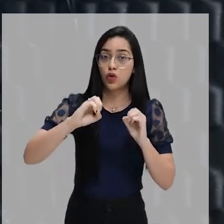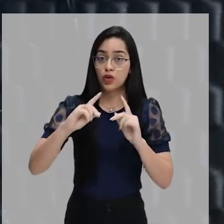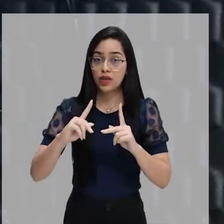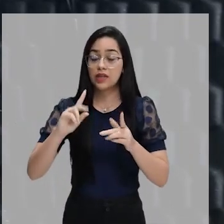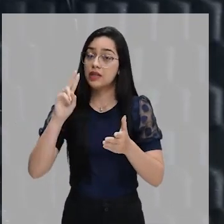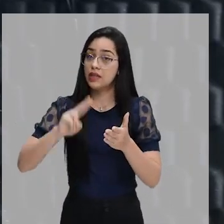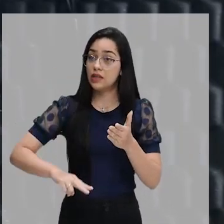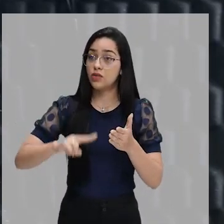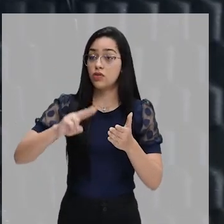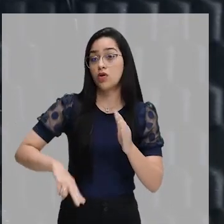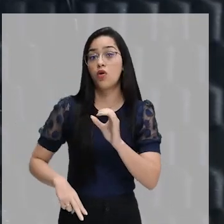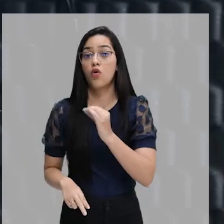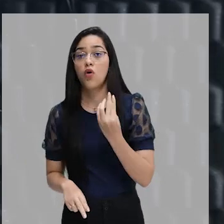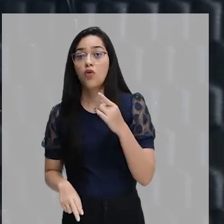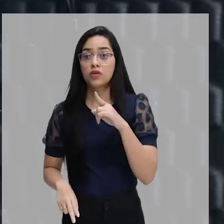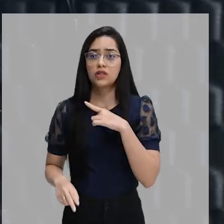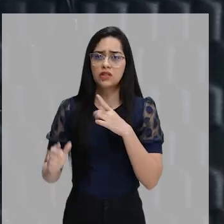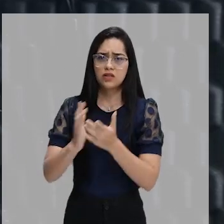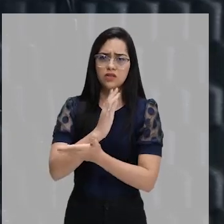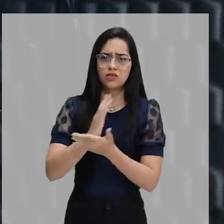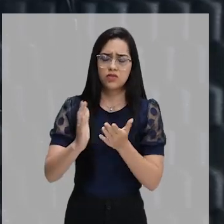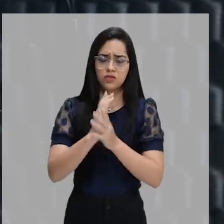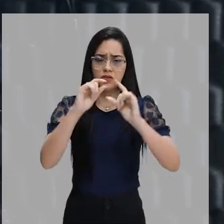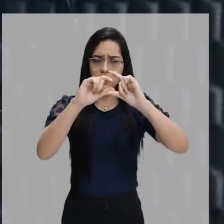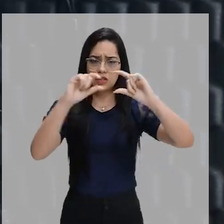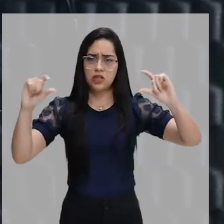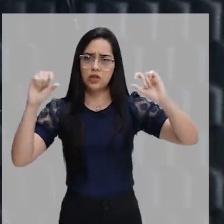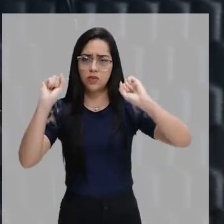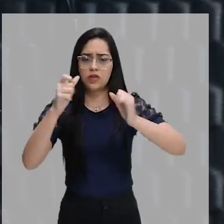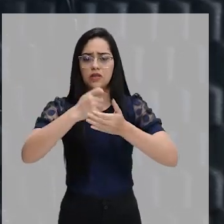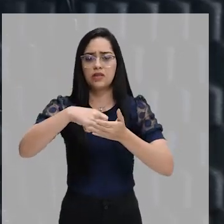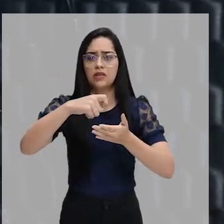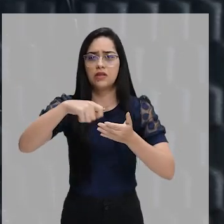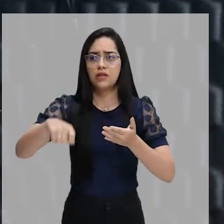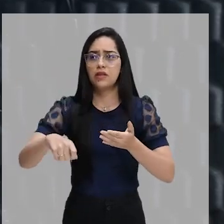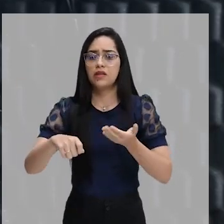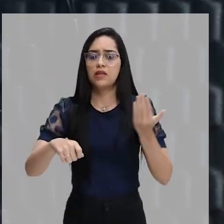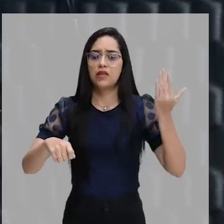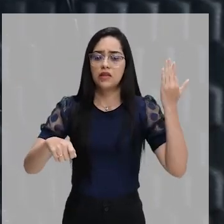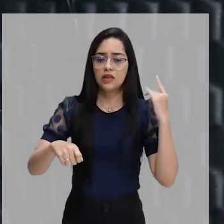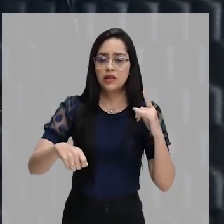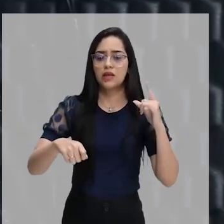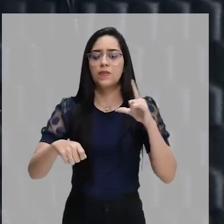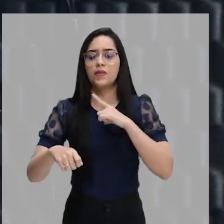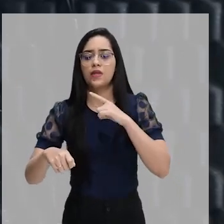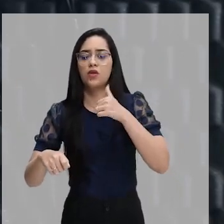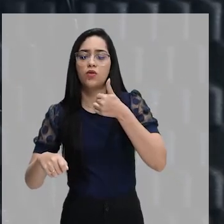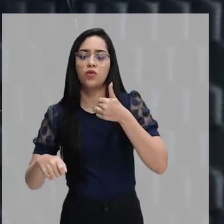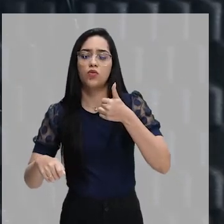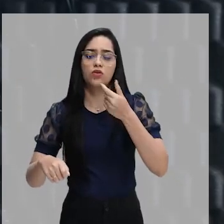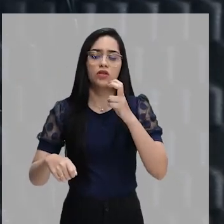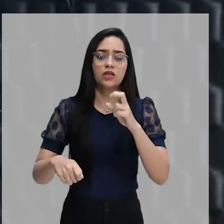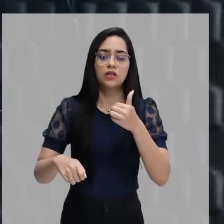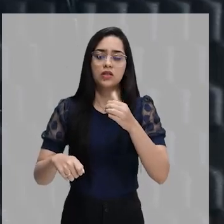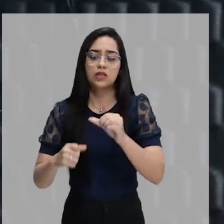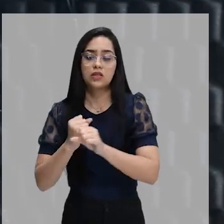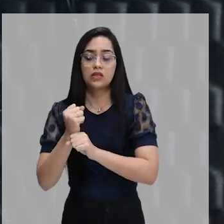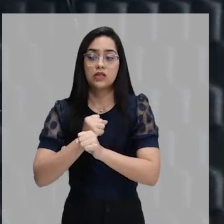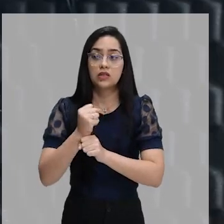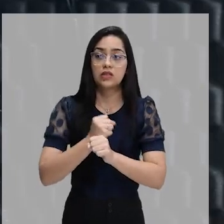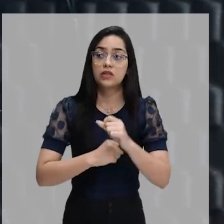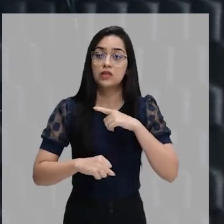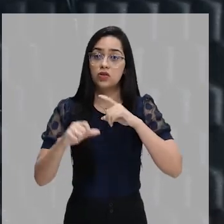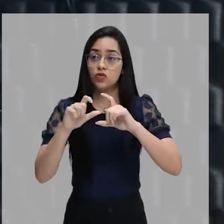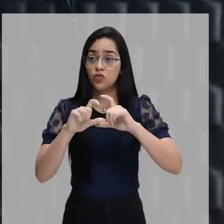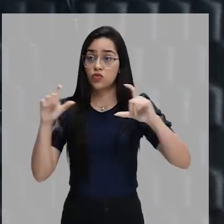a leitura. Ou então você pega algum trecho aqui, você pode escrever assim, naquele tempo contávamos 15 anos ou 16 e tal. Você pega